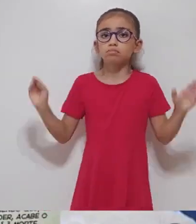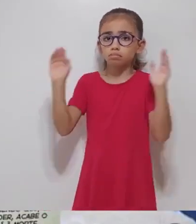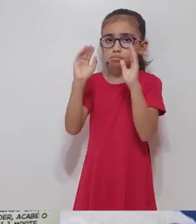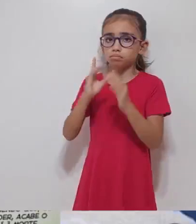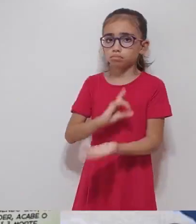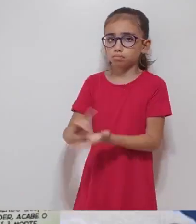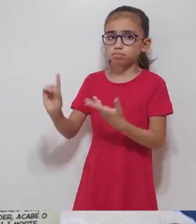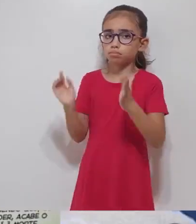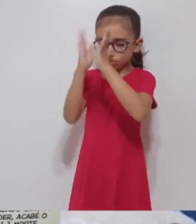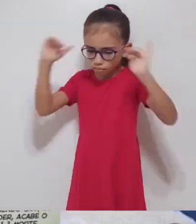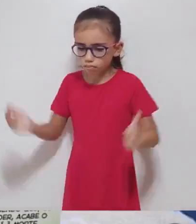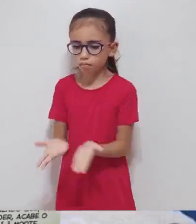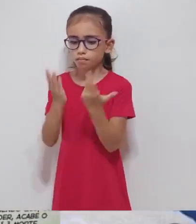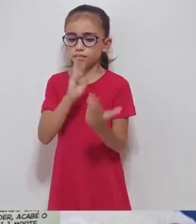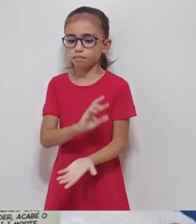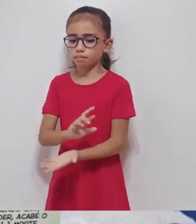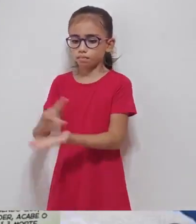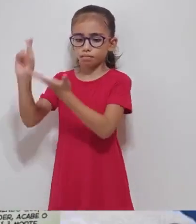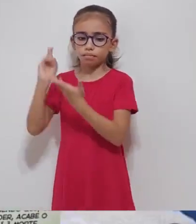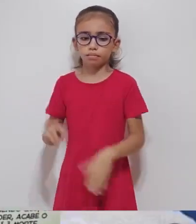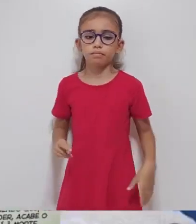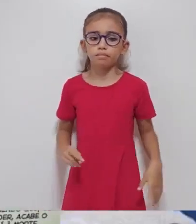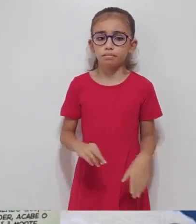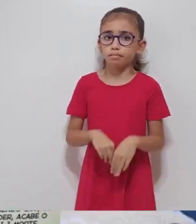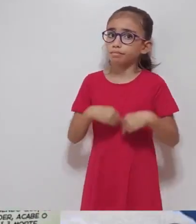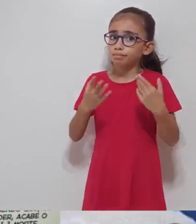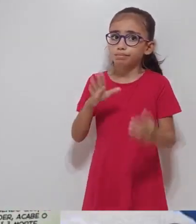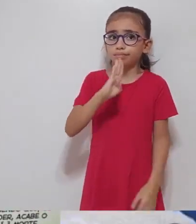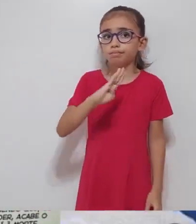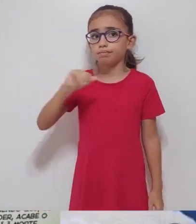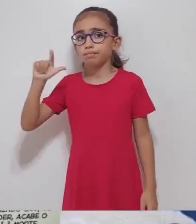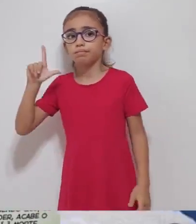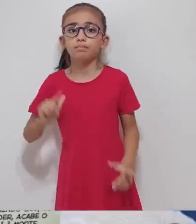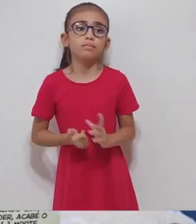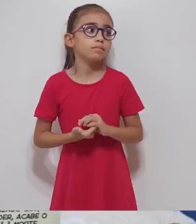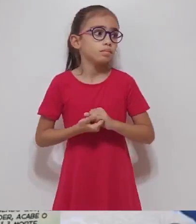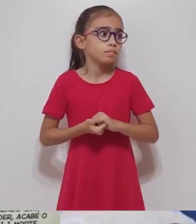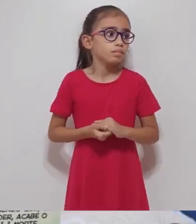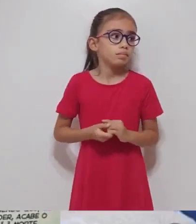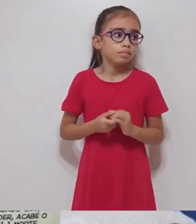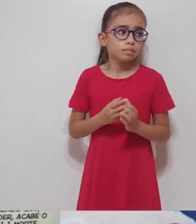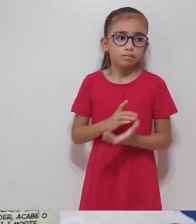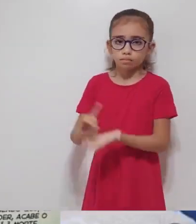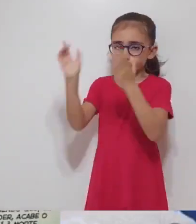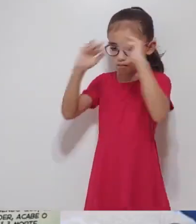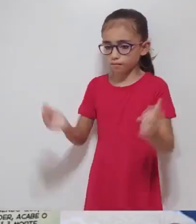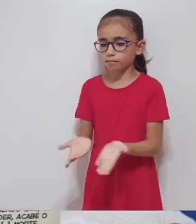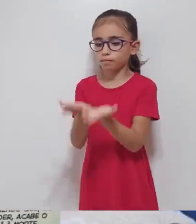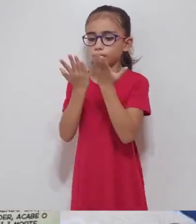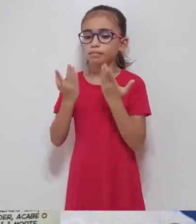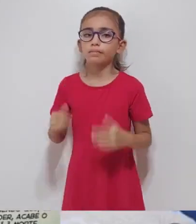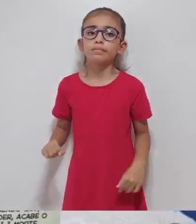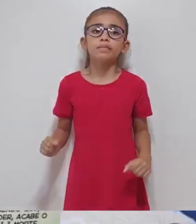Deus, adorem o Senhor. Mas se Baal é Deus, adorem a Baal. O Deus que